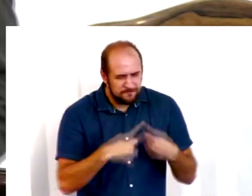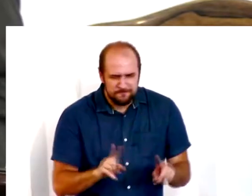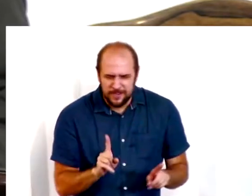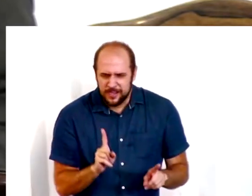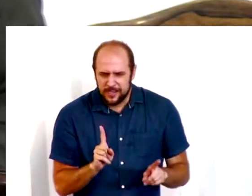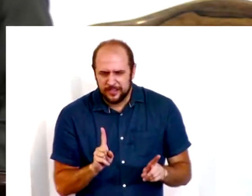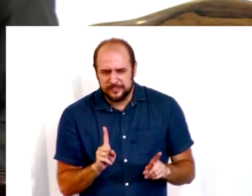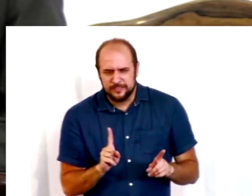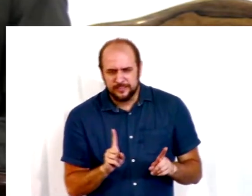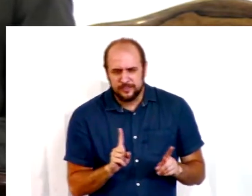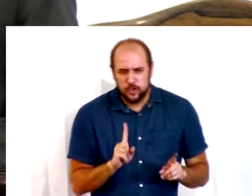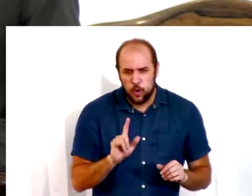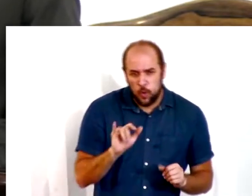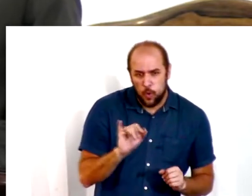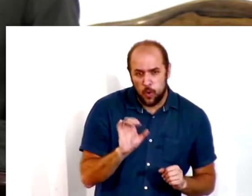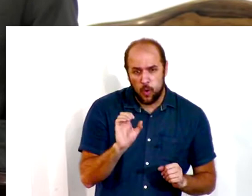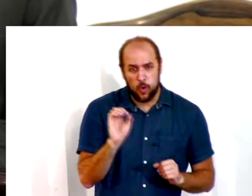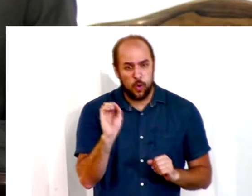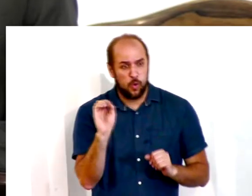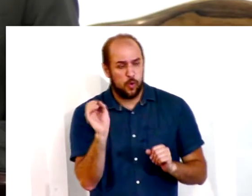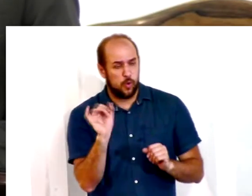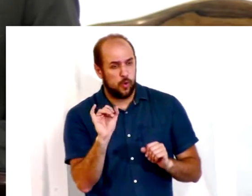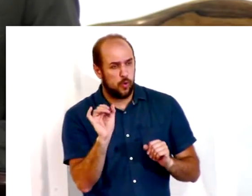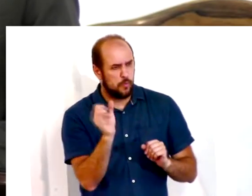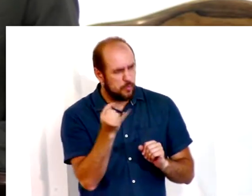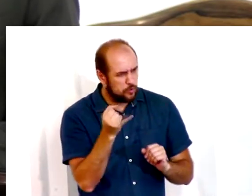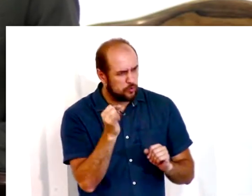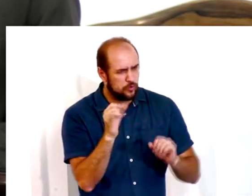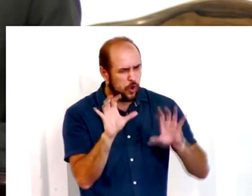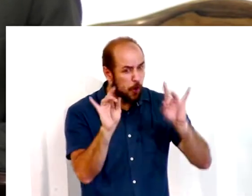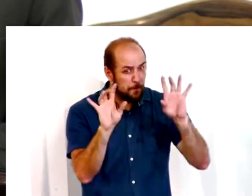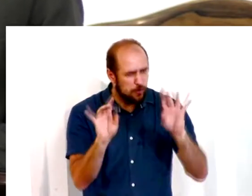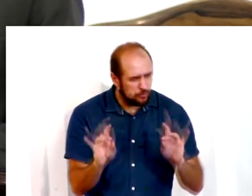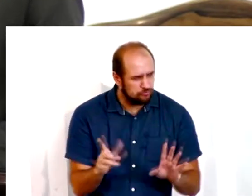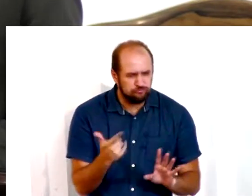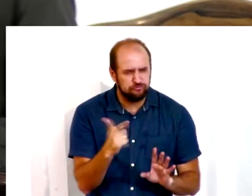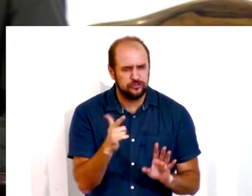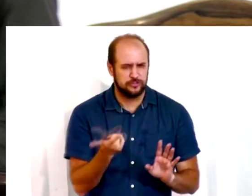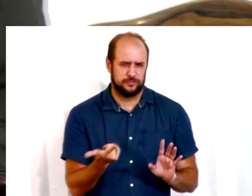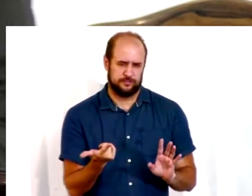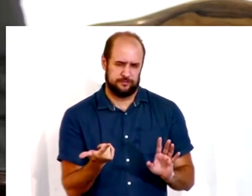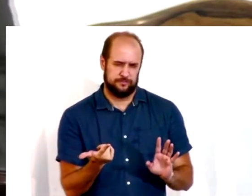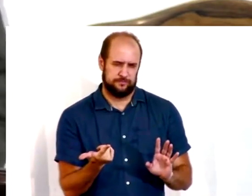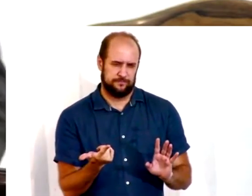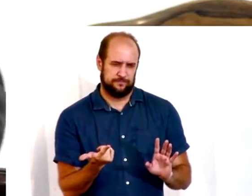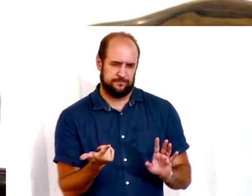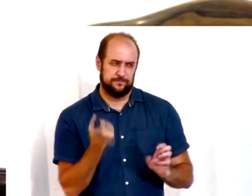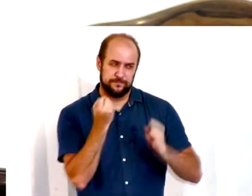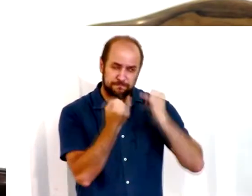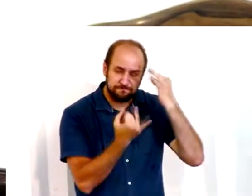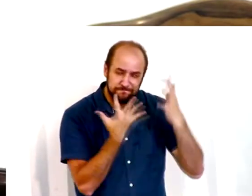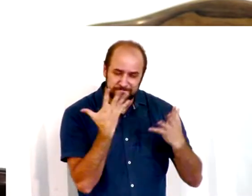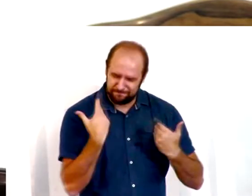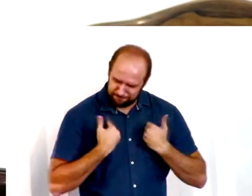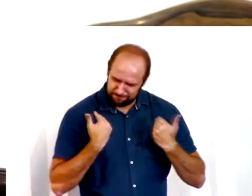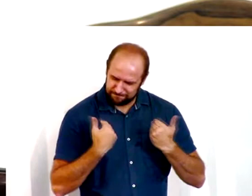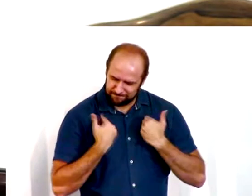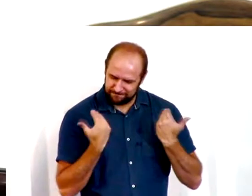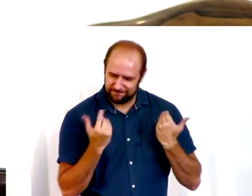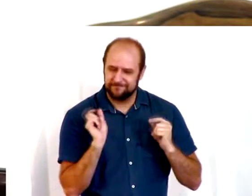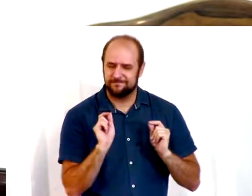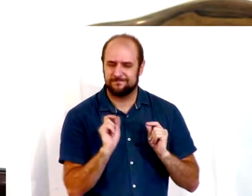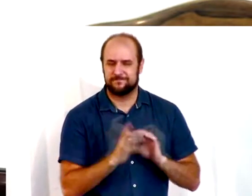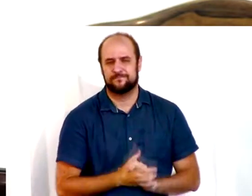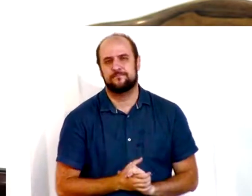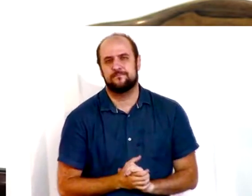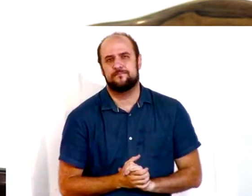a oportunidade. E aí ele passa a dizer o que ele aprendeu sobre contentamento. É